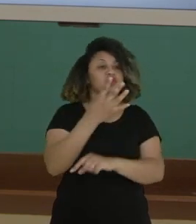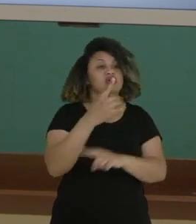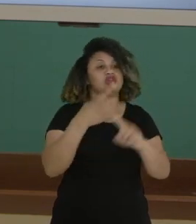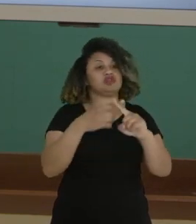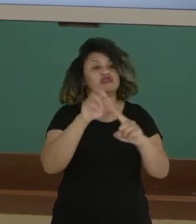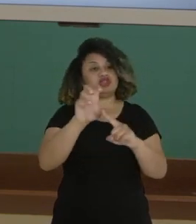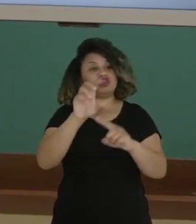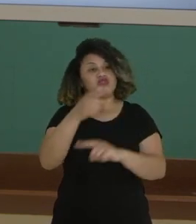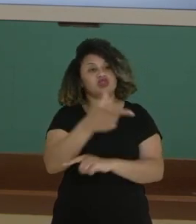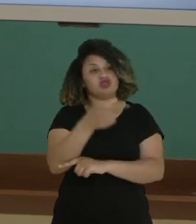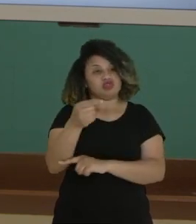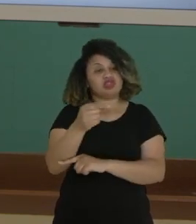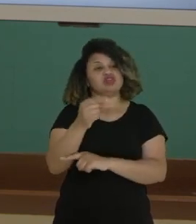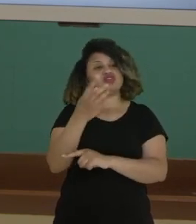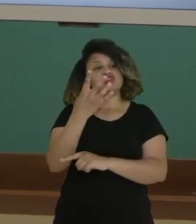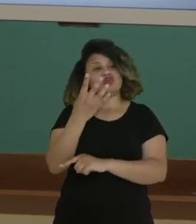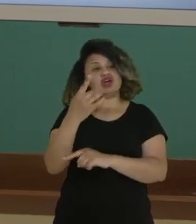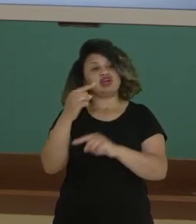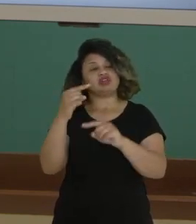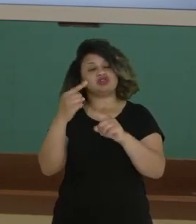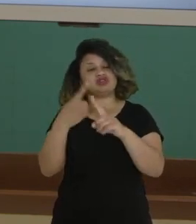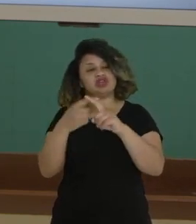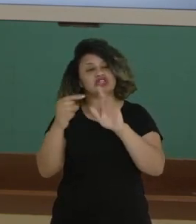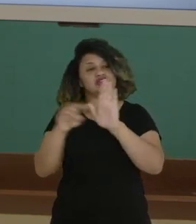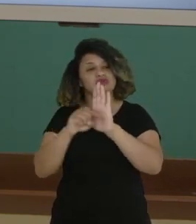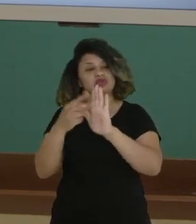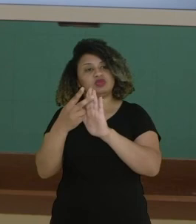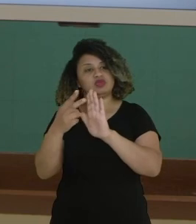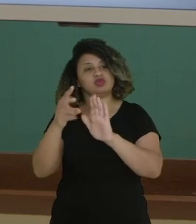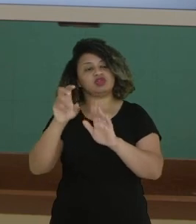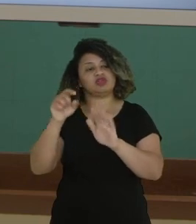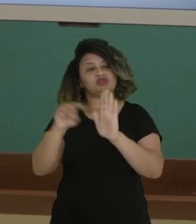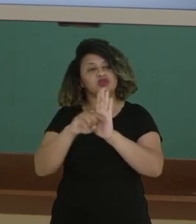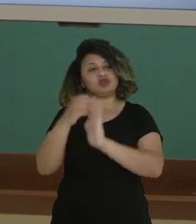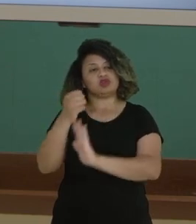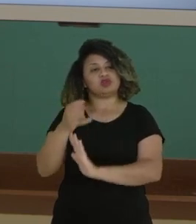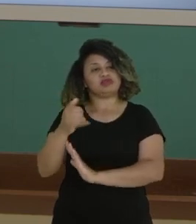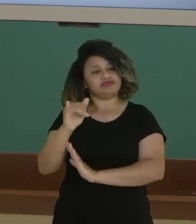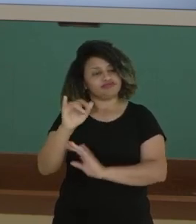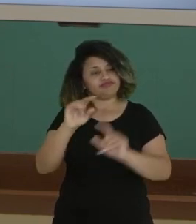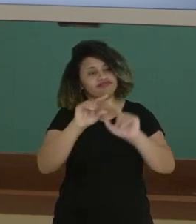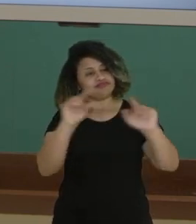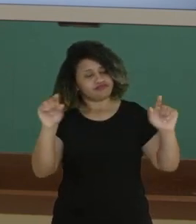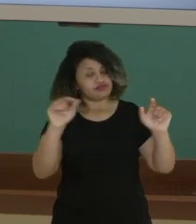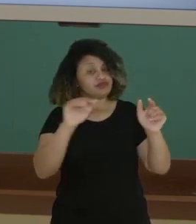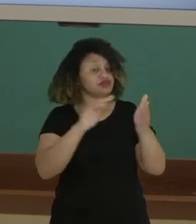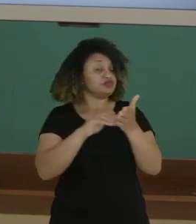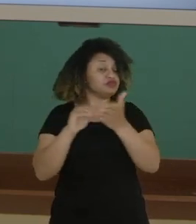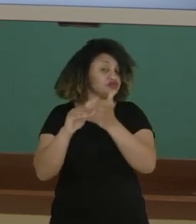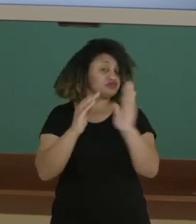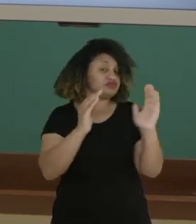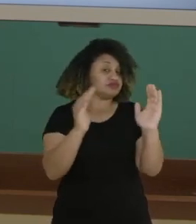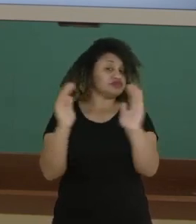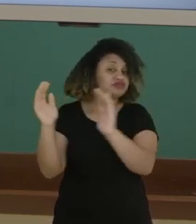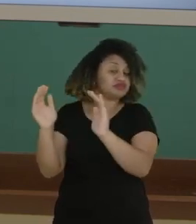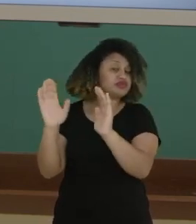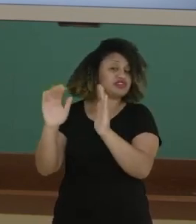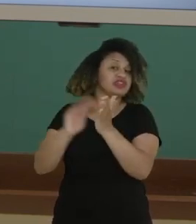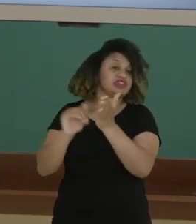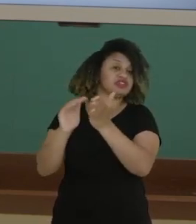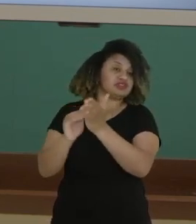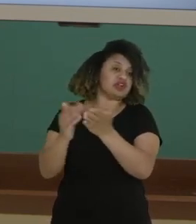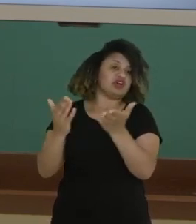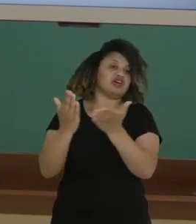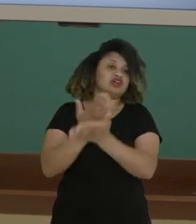4 vezes menos 2, menos 8y. E o 24 copia também. Eliminamos parênteses. Pronto. Agora é só